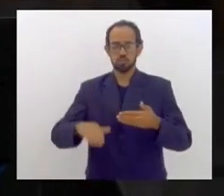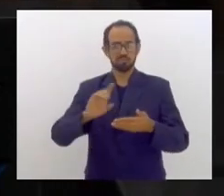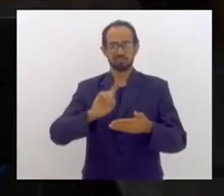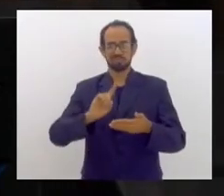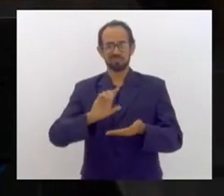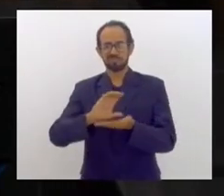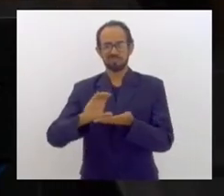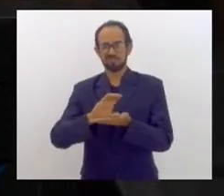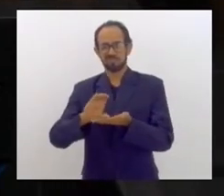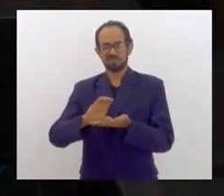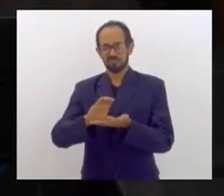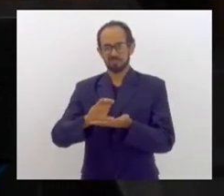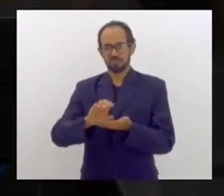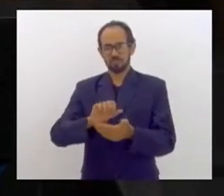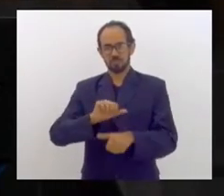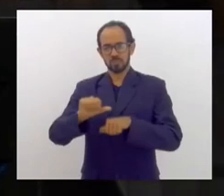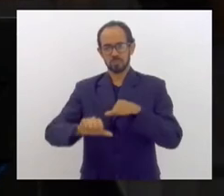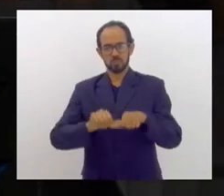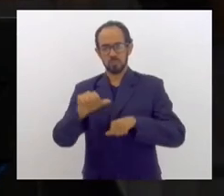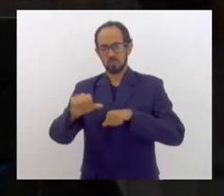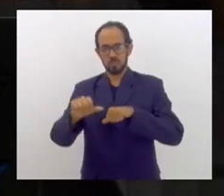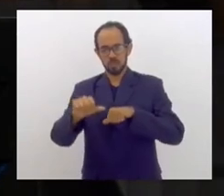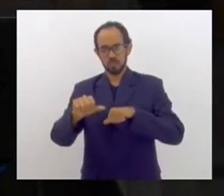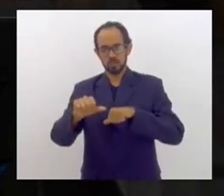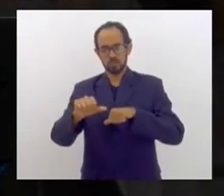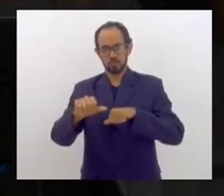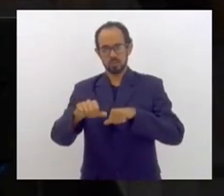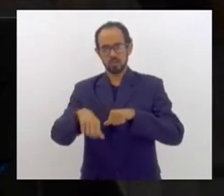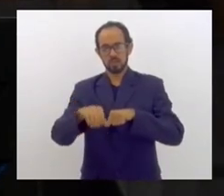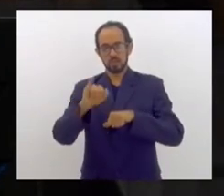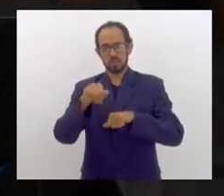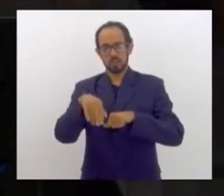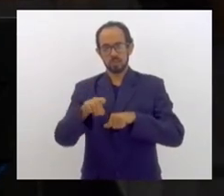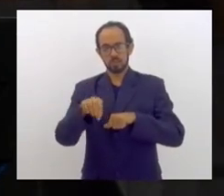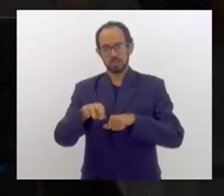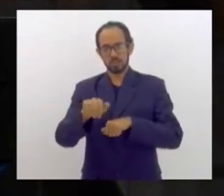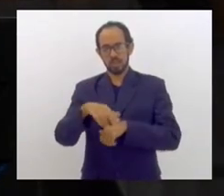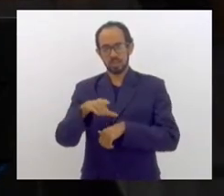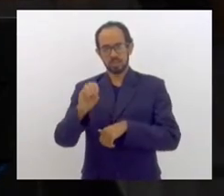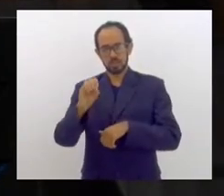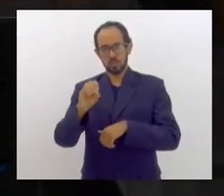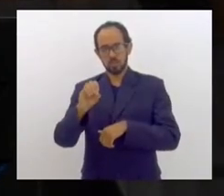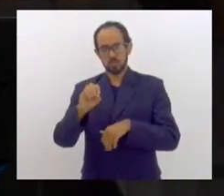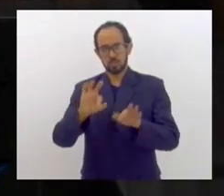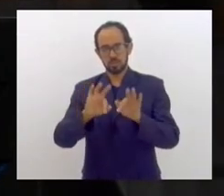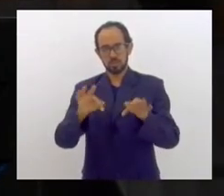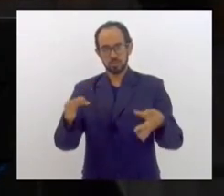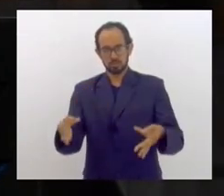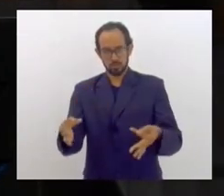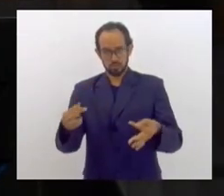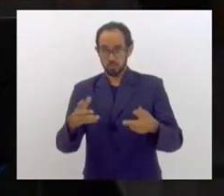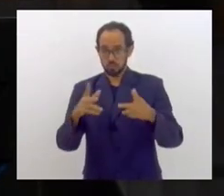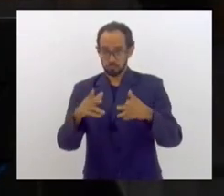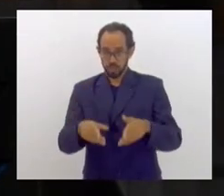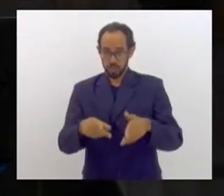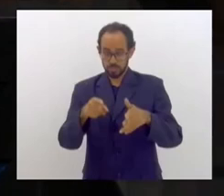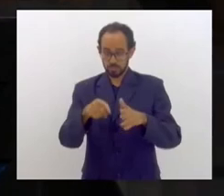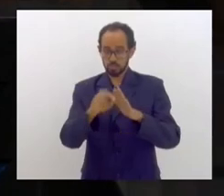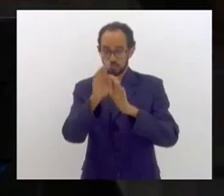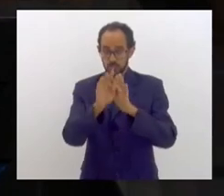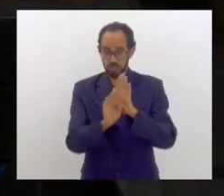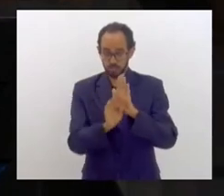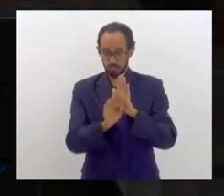inconstitucionalidade, transformando em indicação simples. Este mesmo